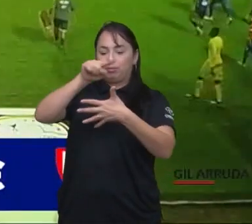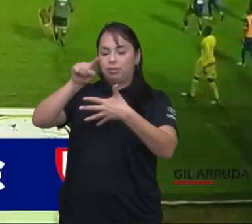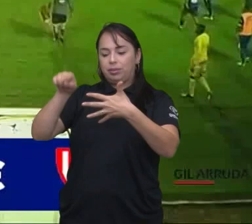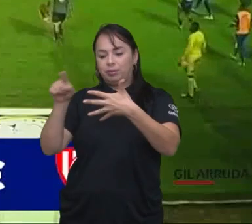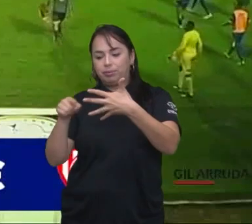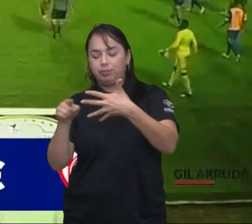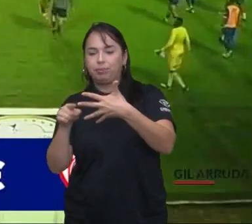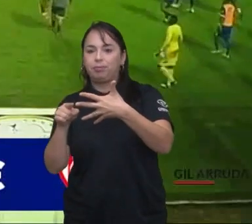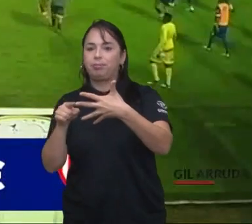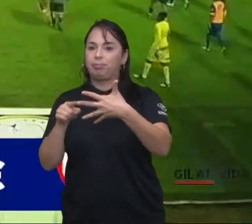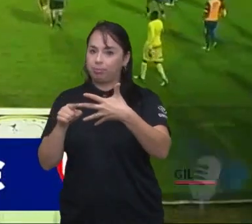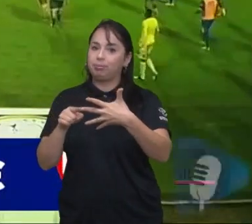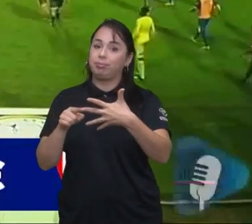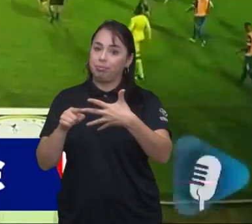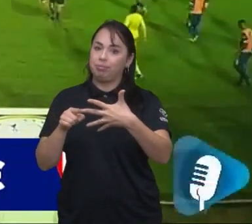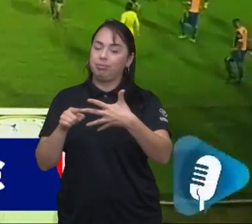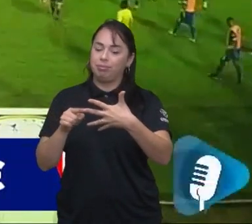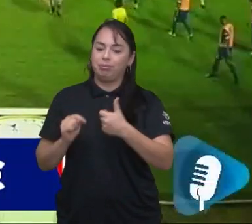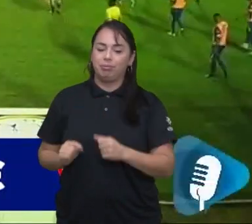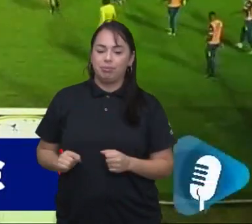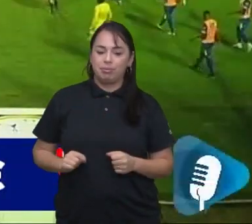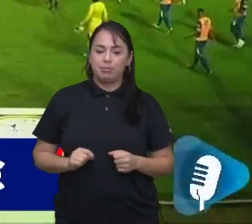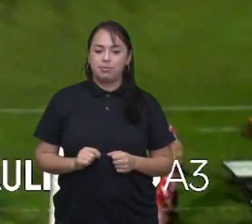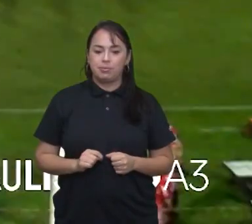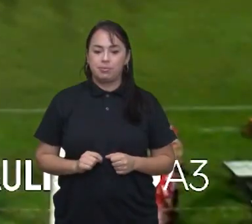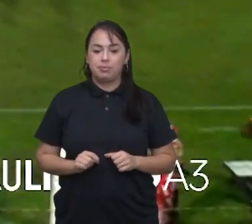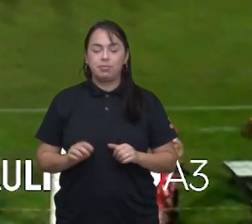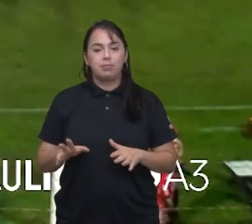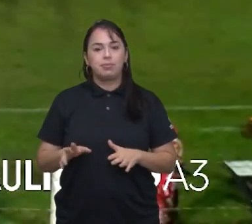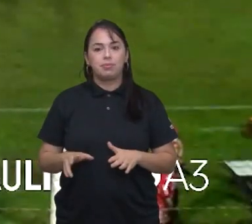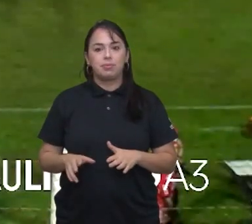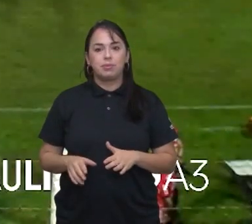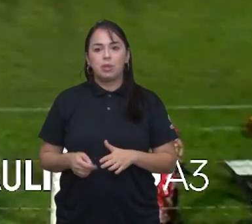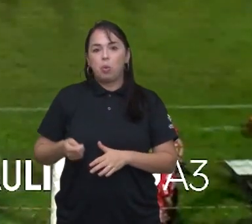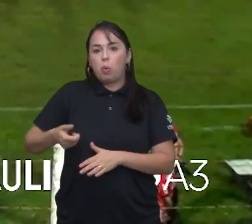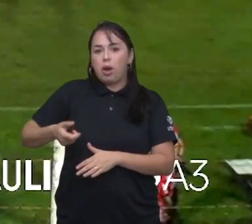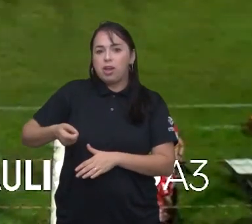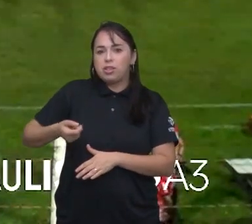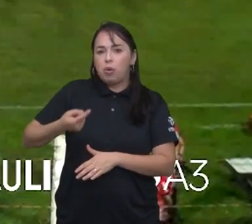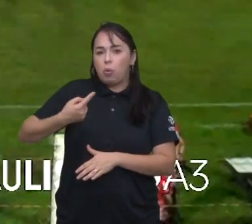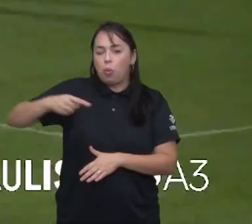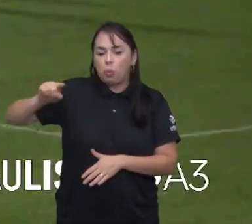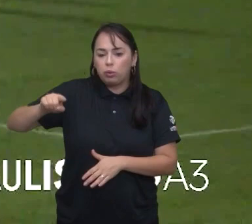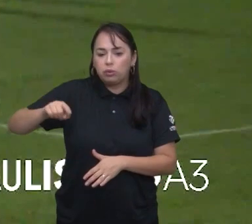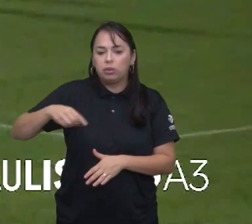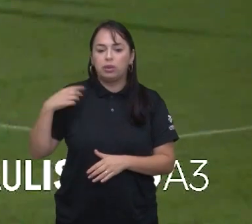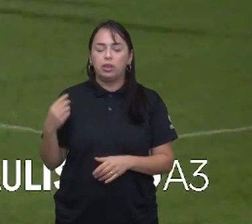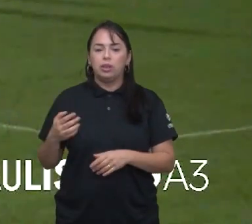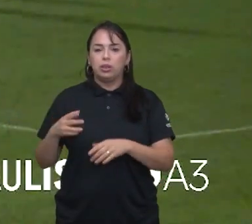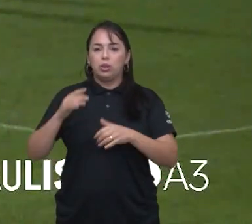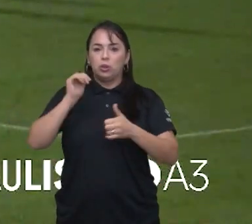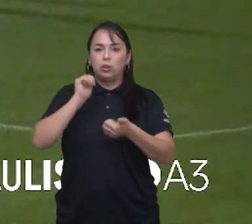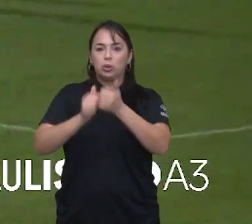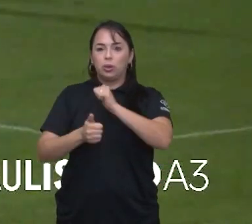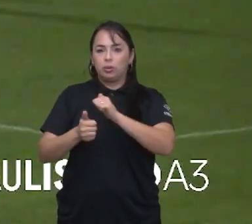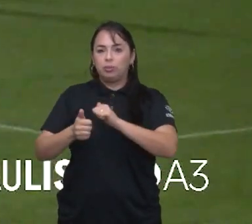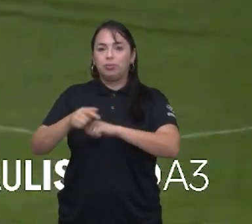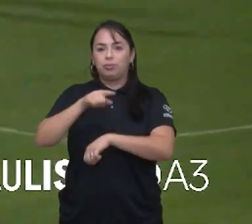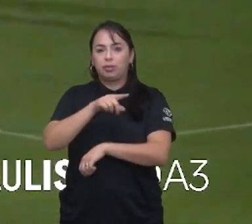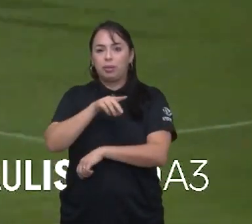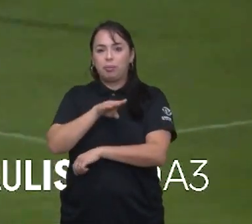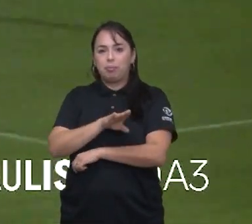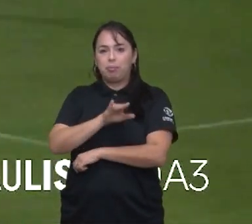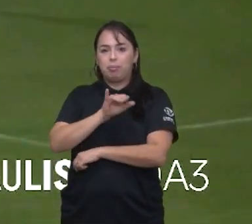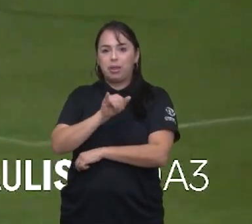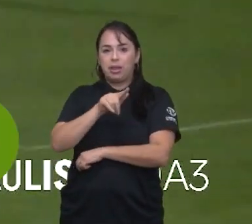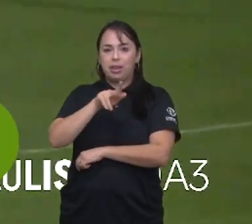para a 3ª posição da Série A3. Na penúltima rodada, jogando em Birigui, depois da cobrança de falta explodir